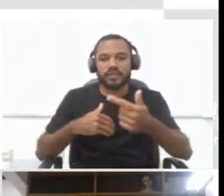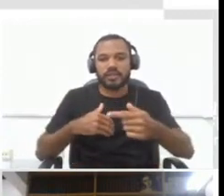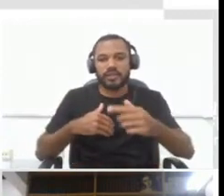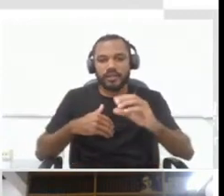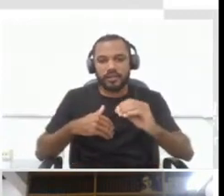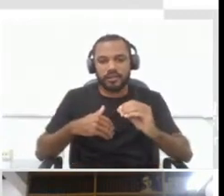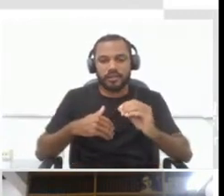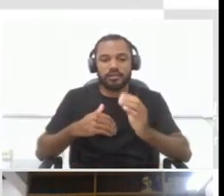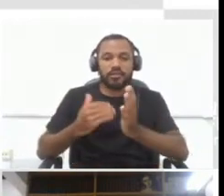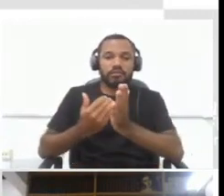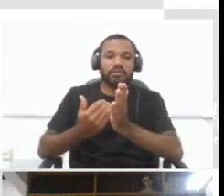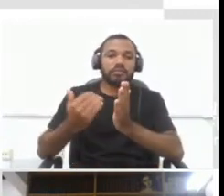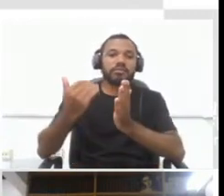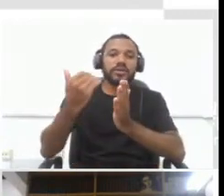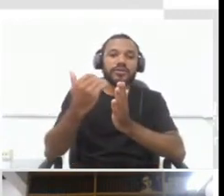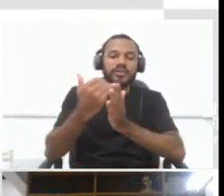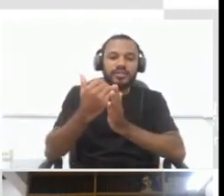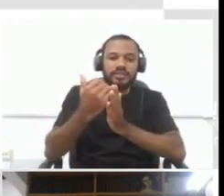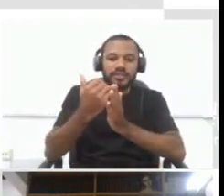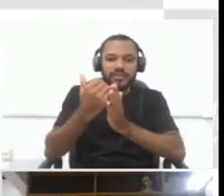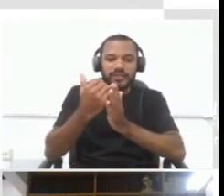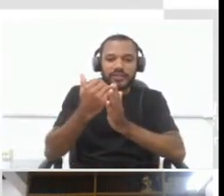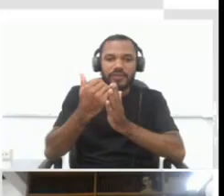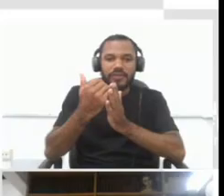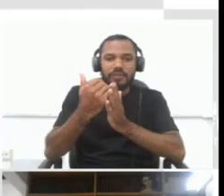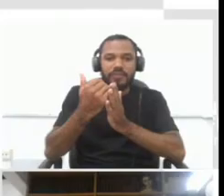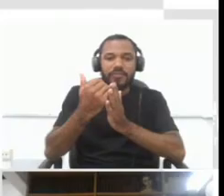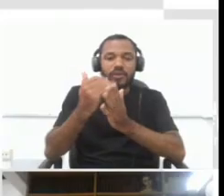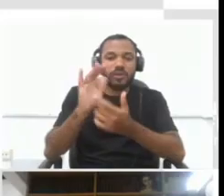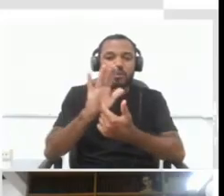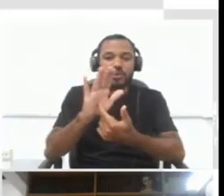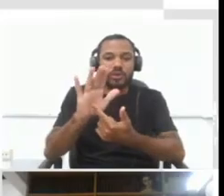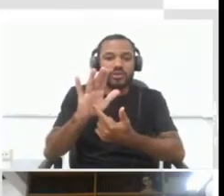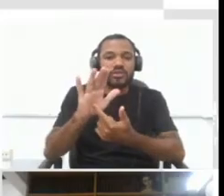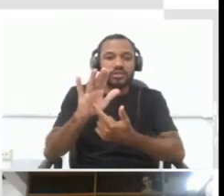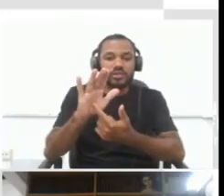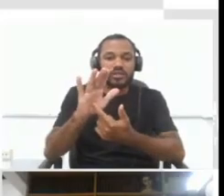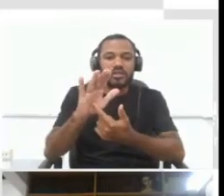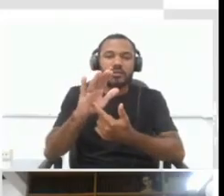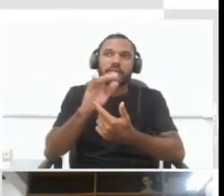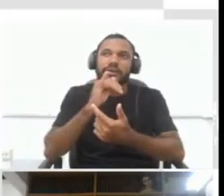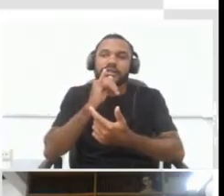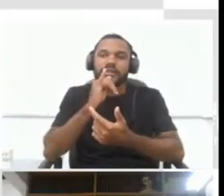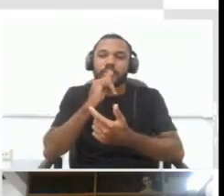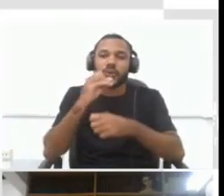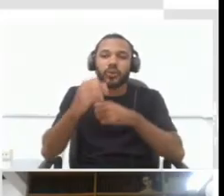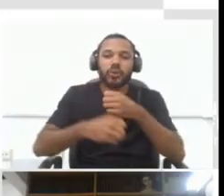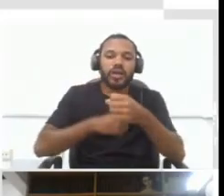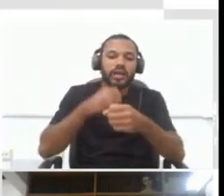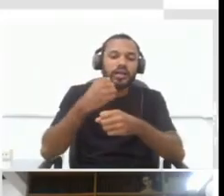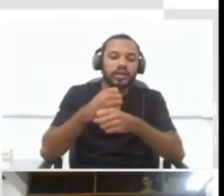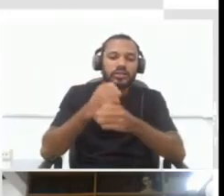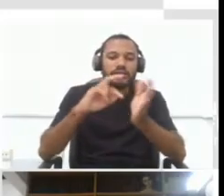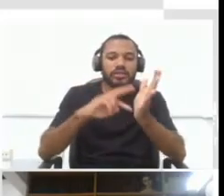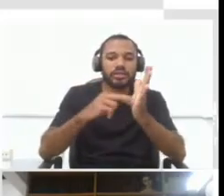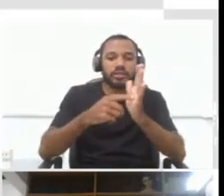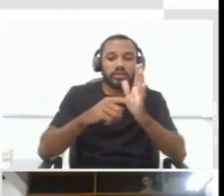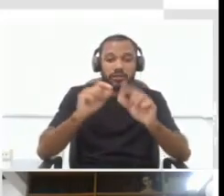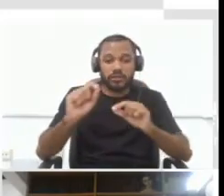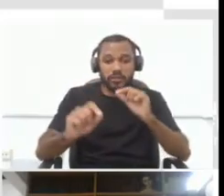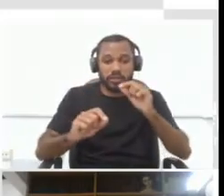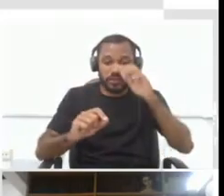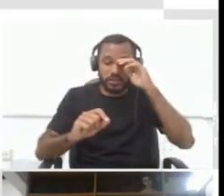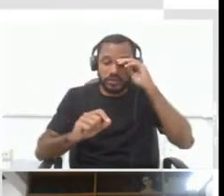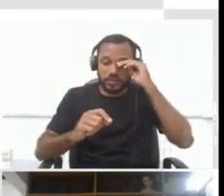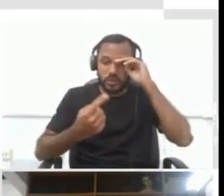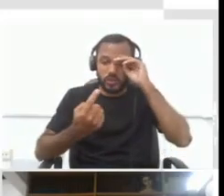growth rate, em partes por milhão por ano. O que nós estamos falando em partes por milhão por ano? Significa, pega 1 milhão